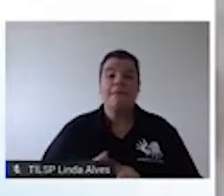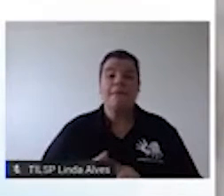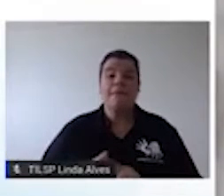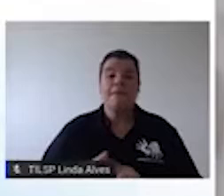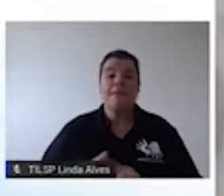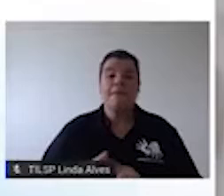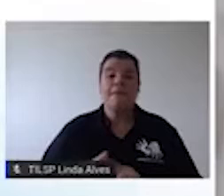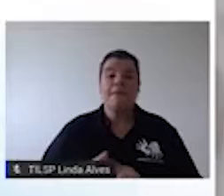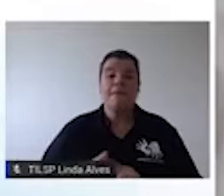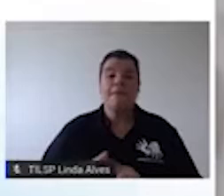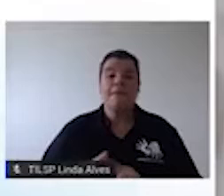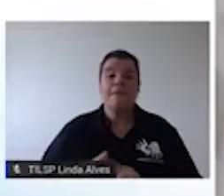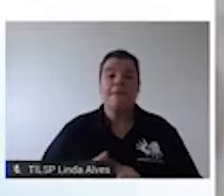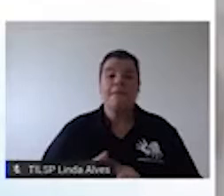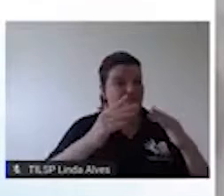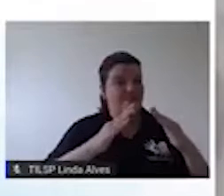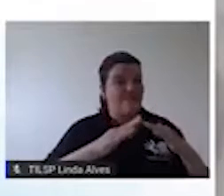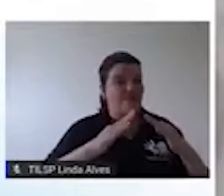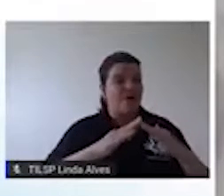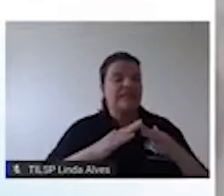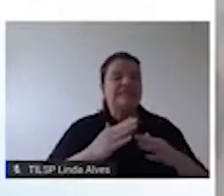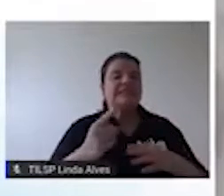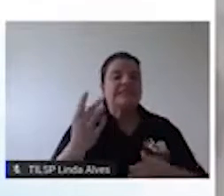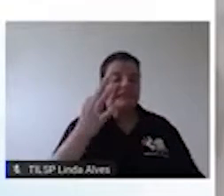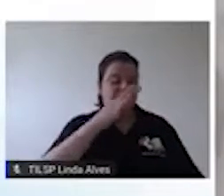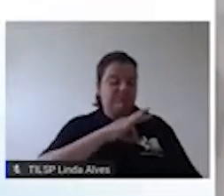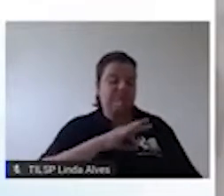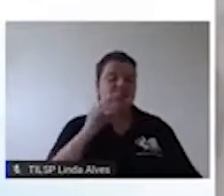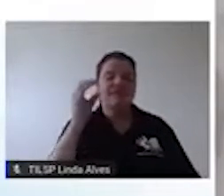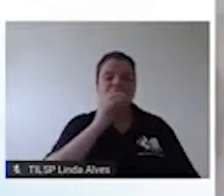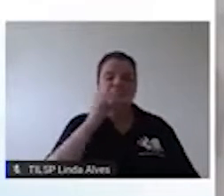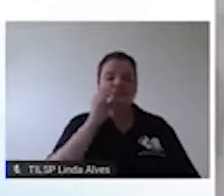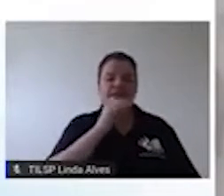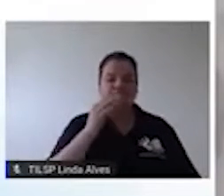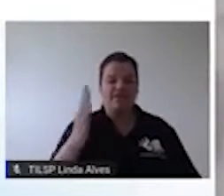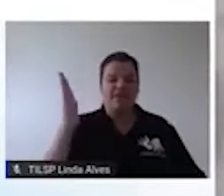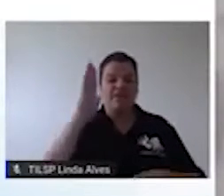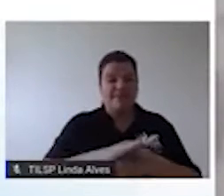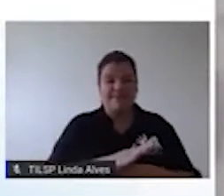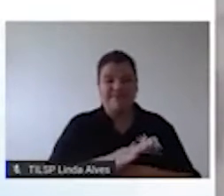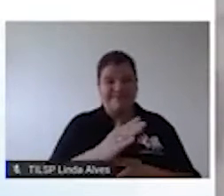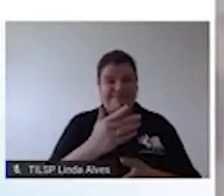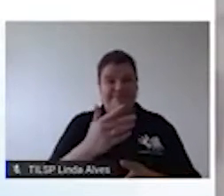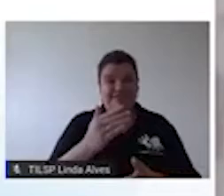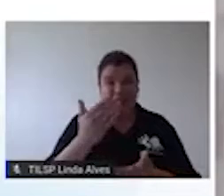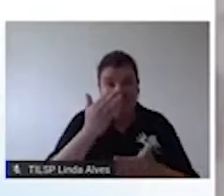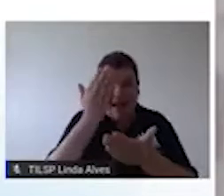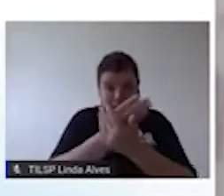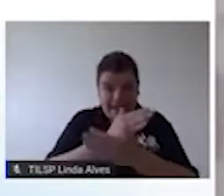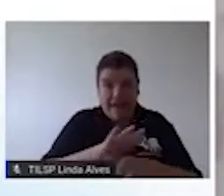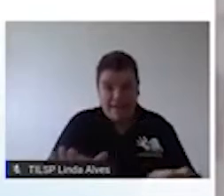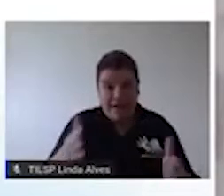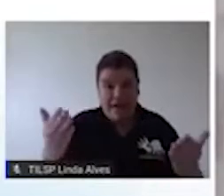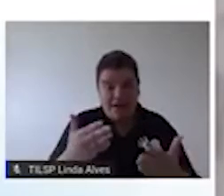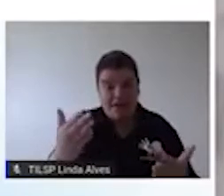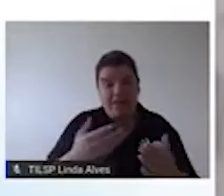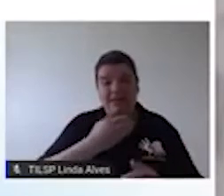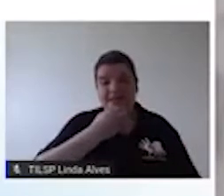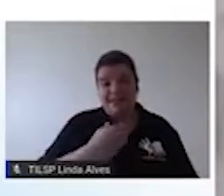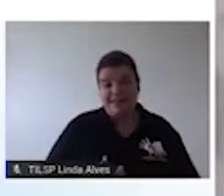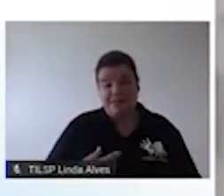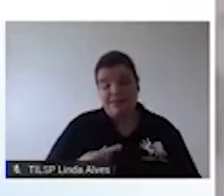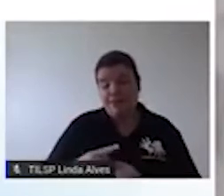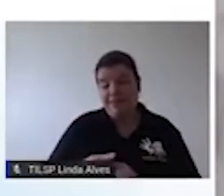é, daqueles que receberam auxílio emergencial, que, aliás, vai deixar de existir se a opinião do presidente